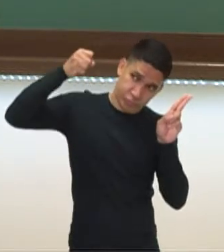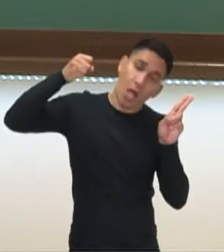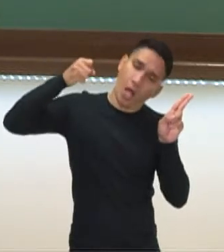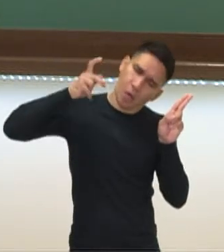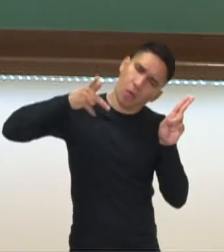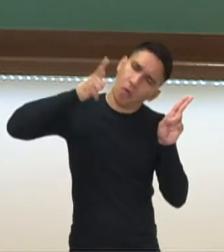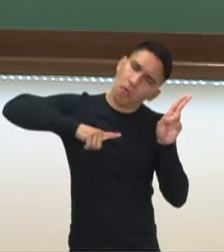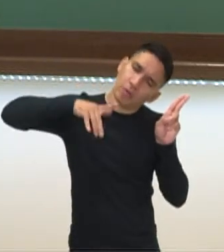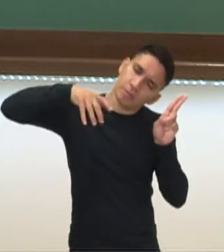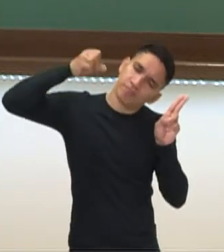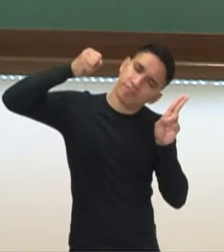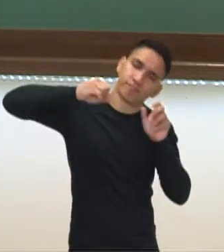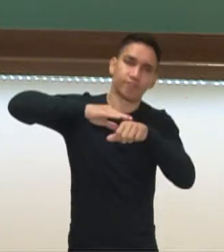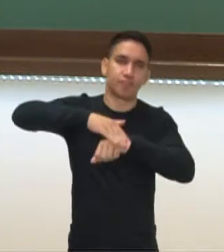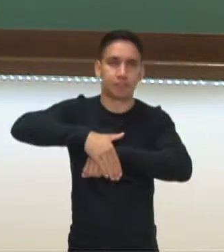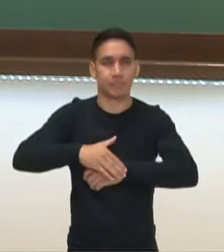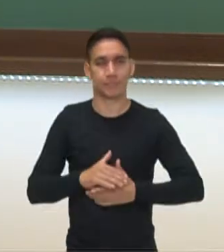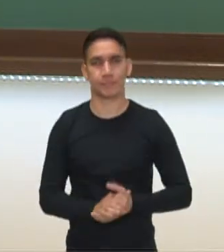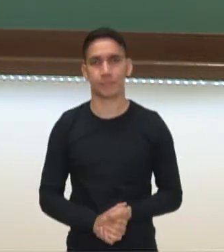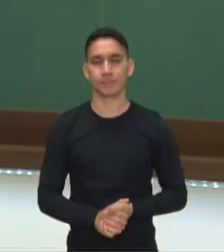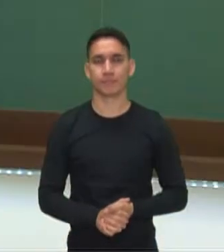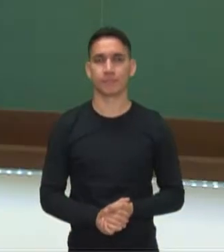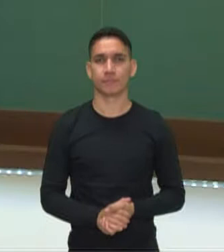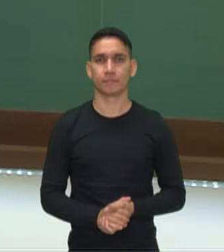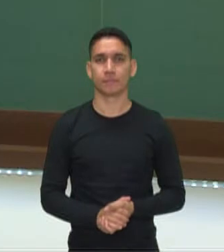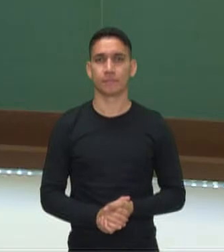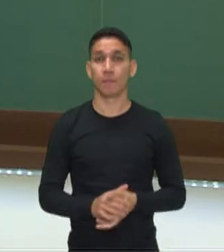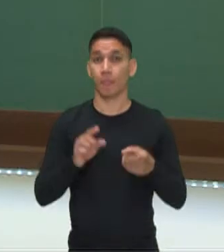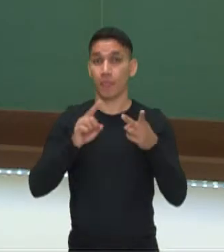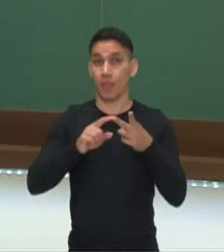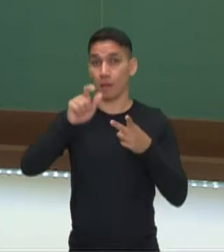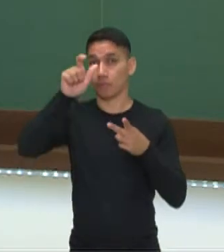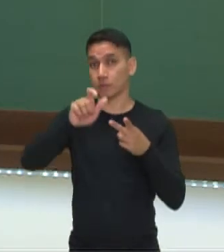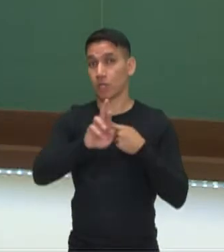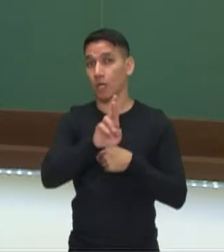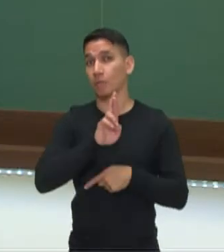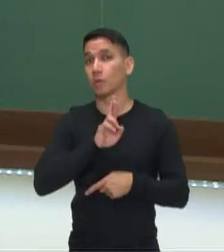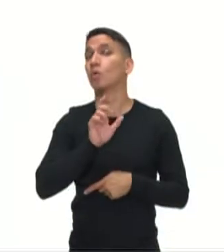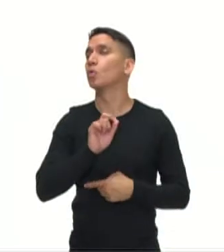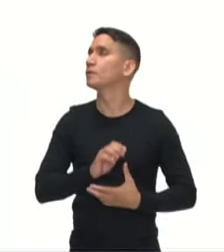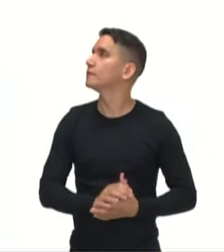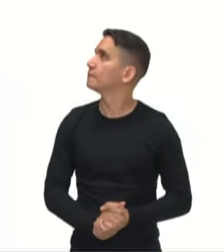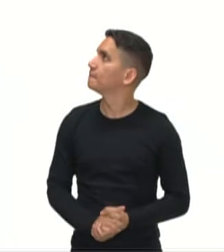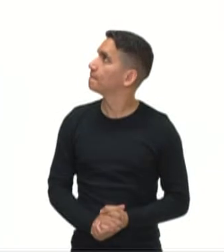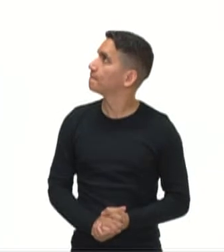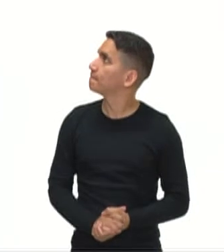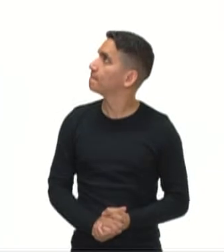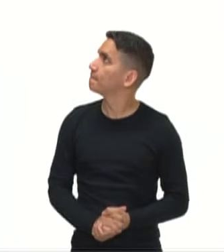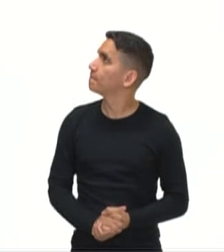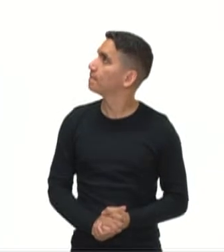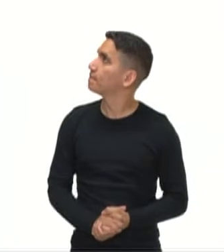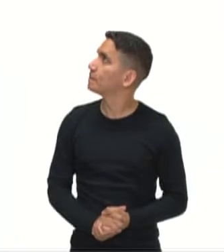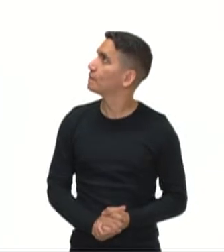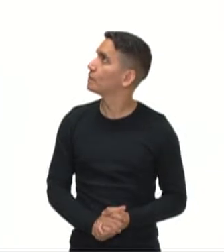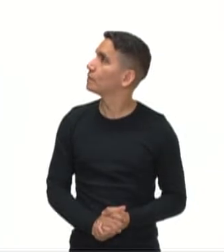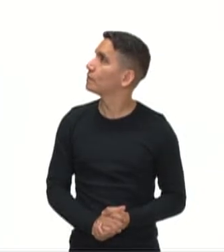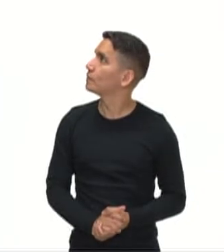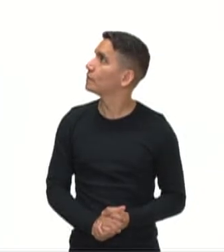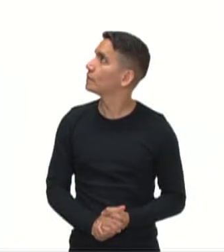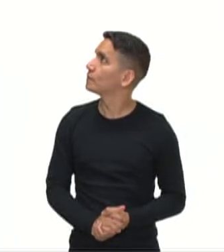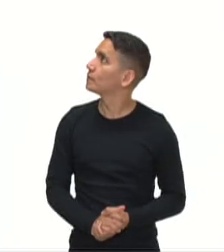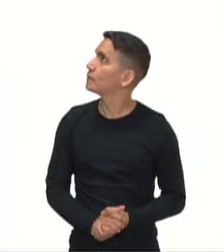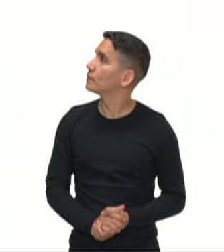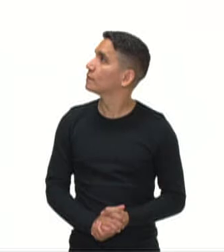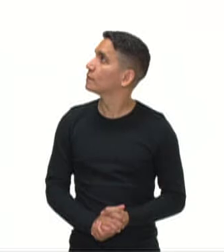com a luz apagada. A segunda pessoa, a outra pessoa, disse assim: If I weren't afraid, I would